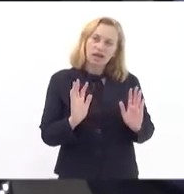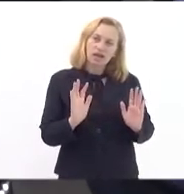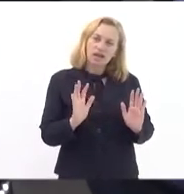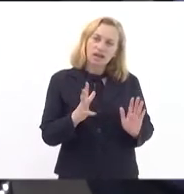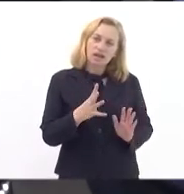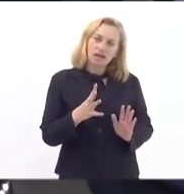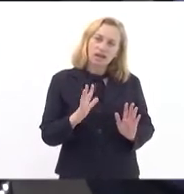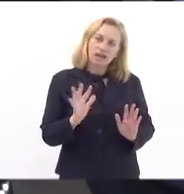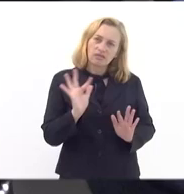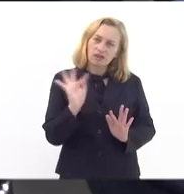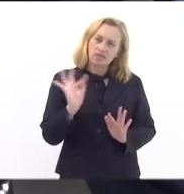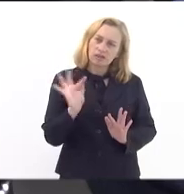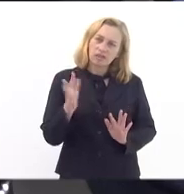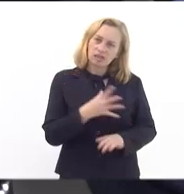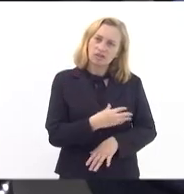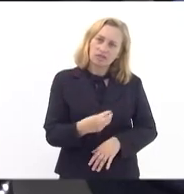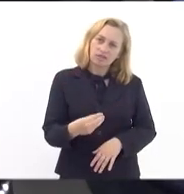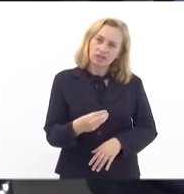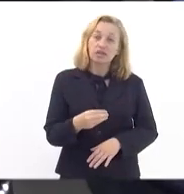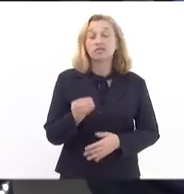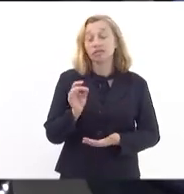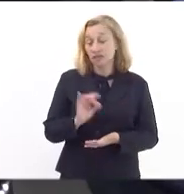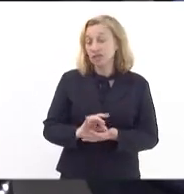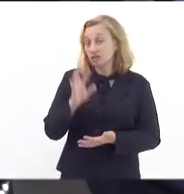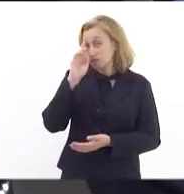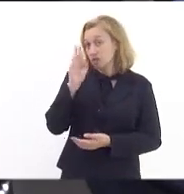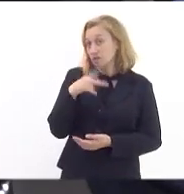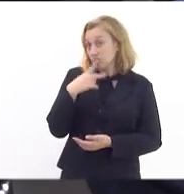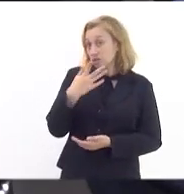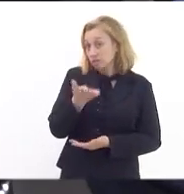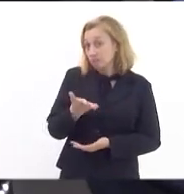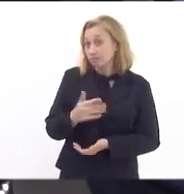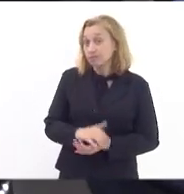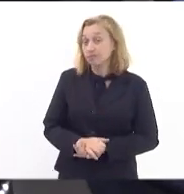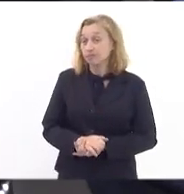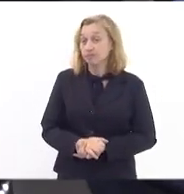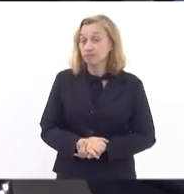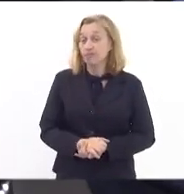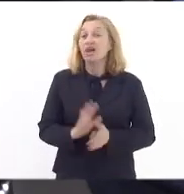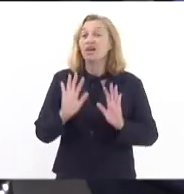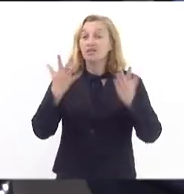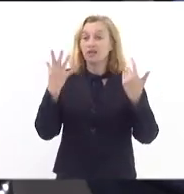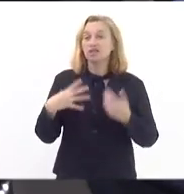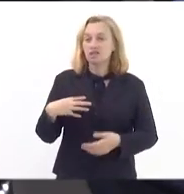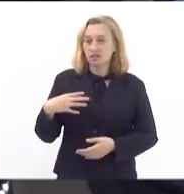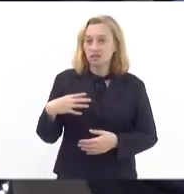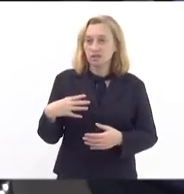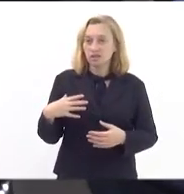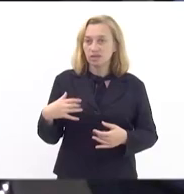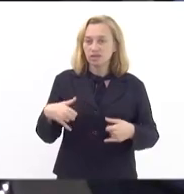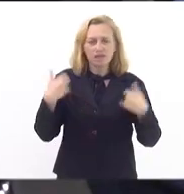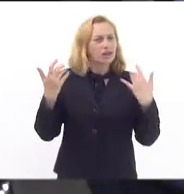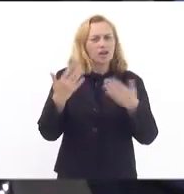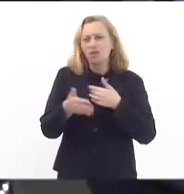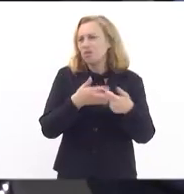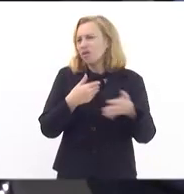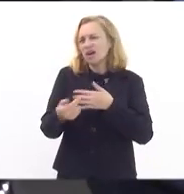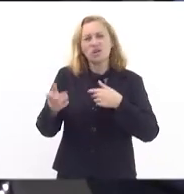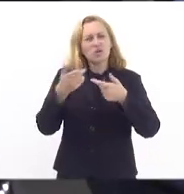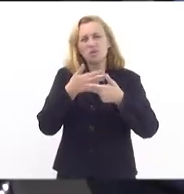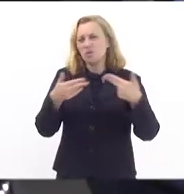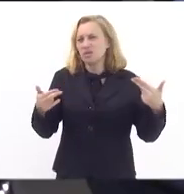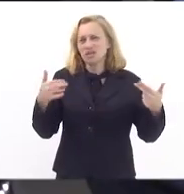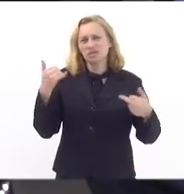romanceado mas né a verdade só colocou não festa aniversário festa diamante Qualquer meio